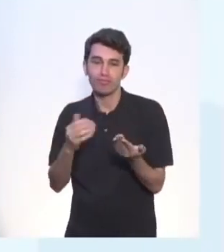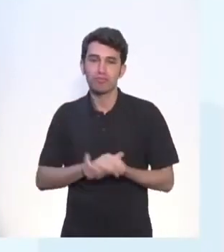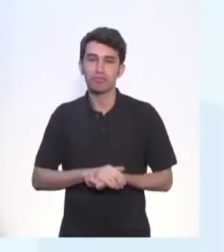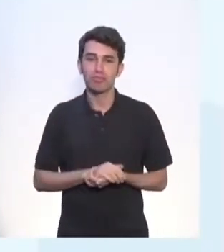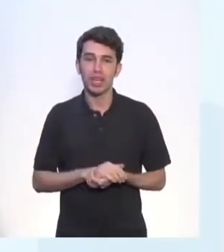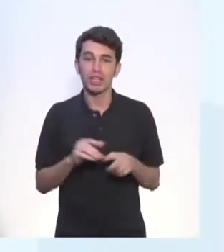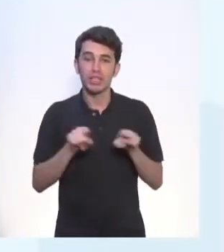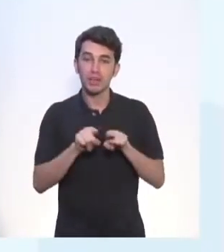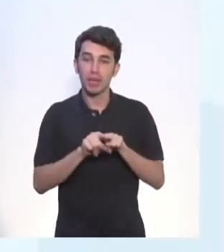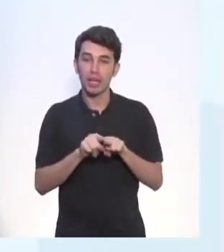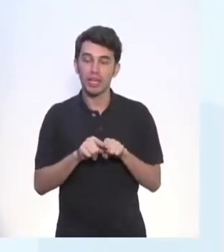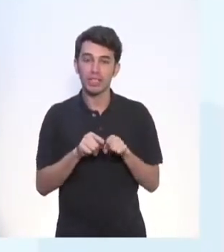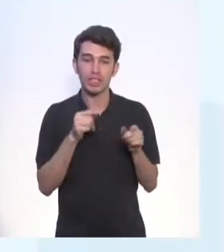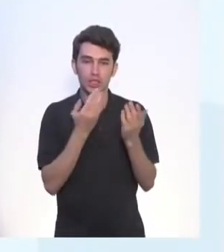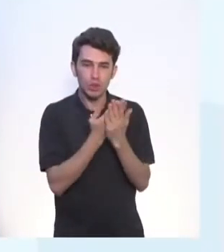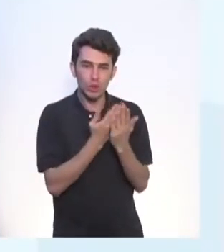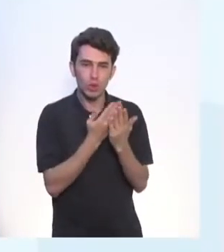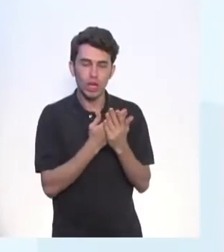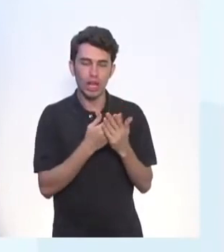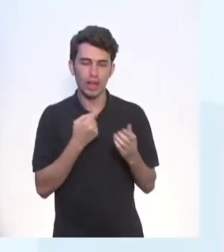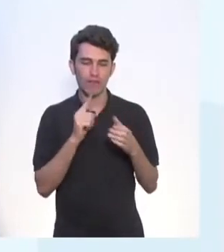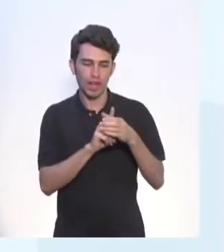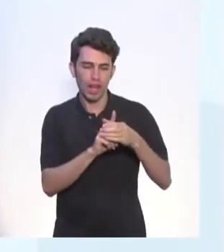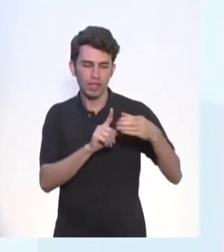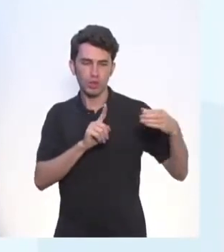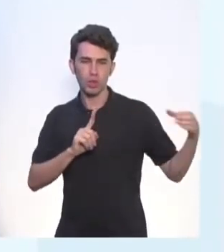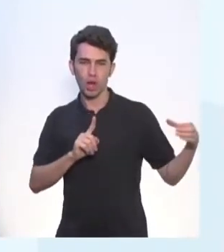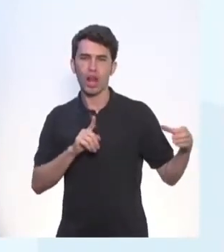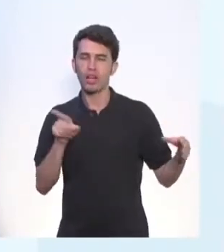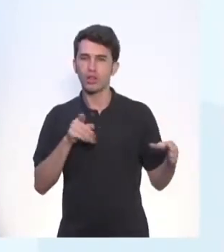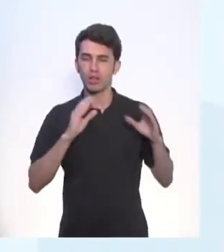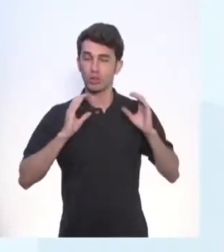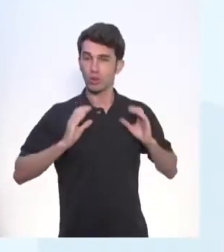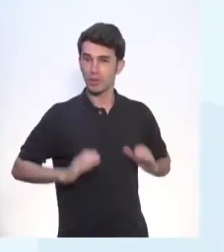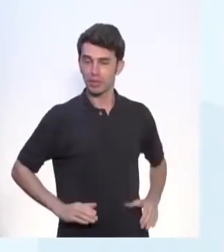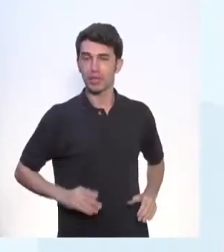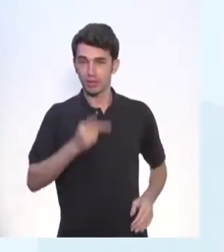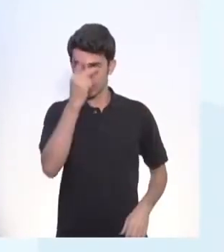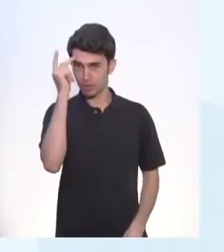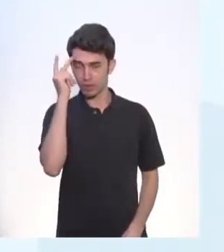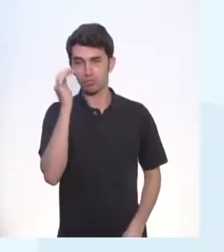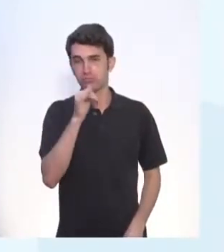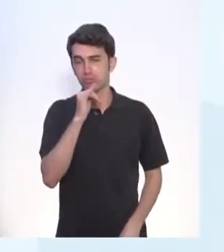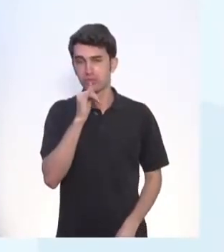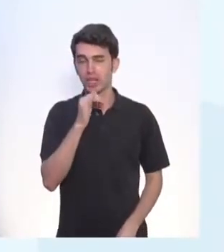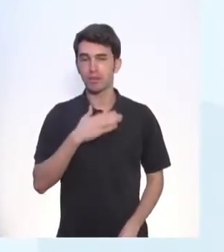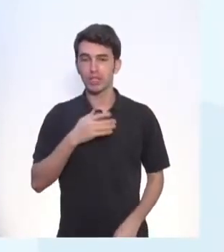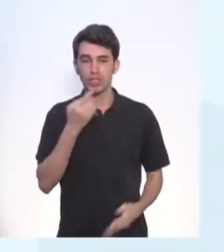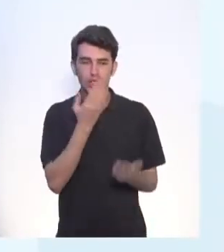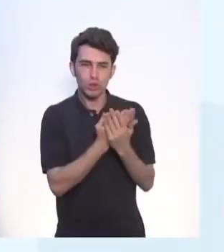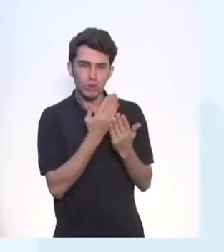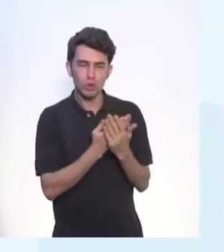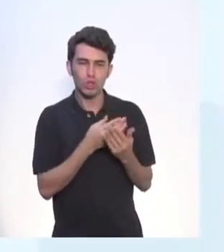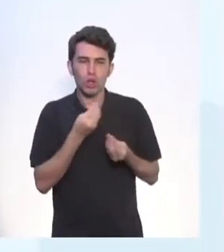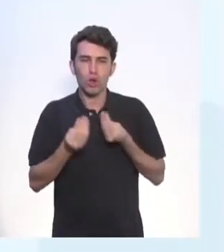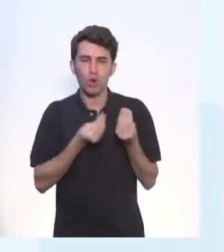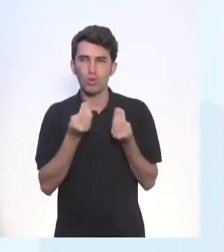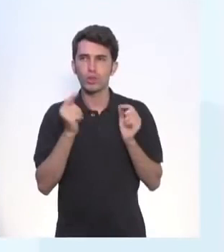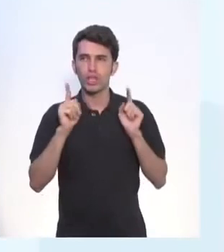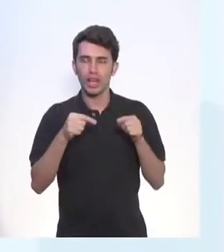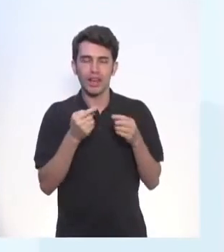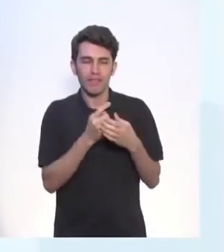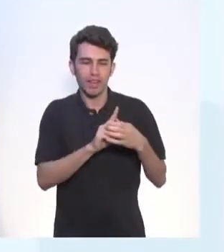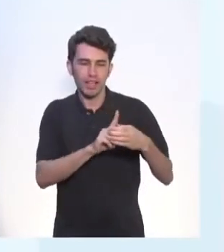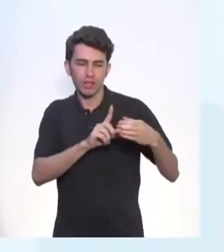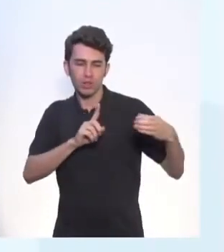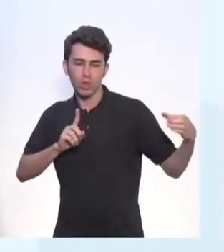também estuda os efeitos de ficar isolado no comportamento das pessoas. Por exemplo, estudamos como é ficar isolado